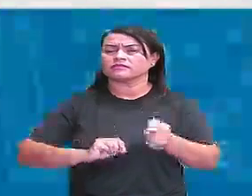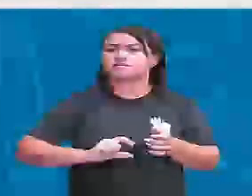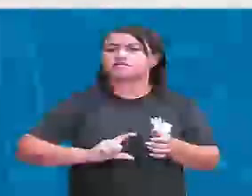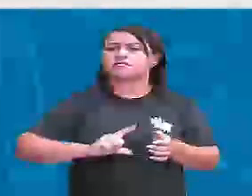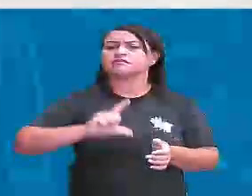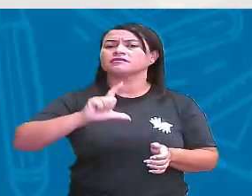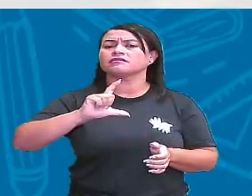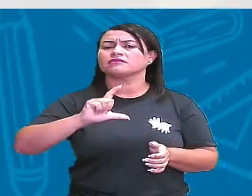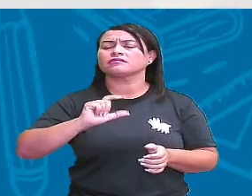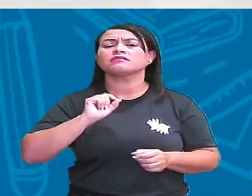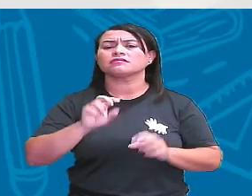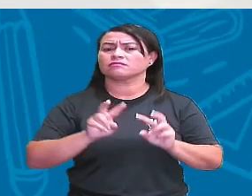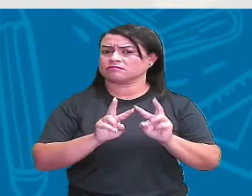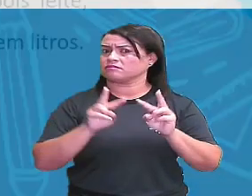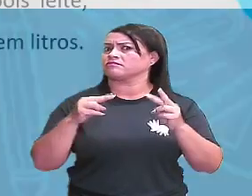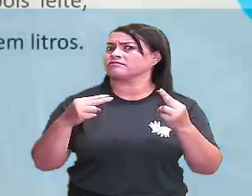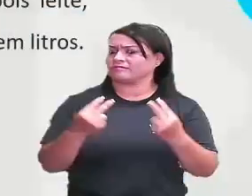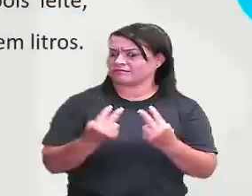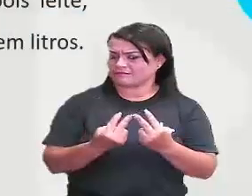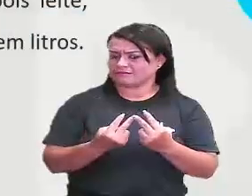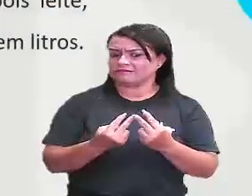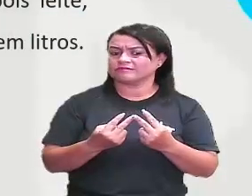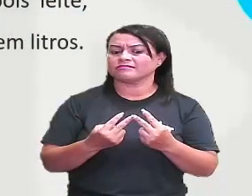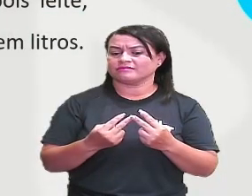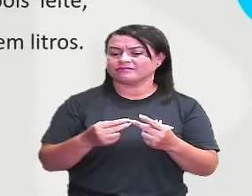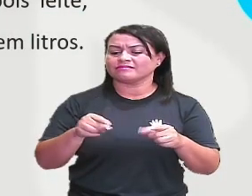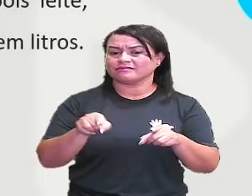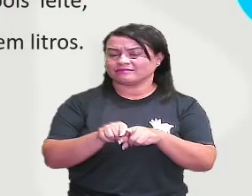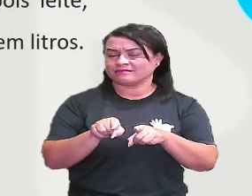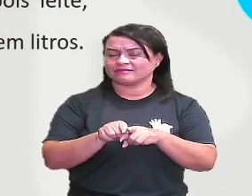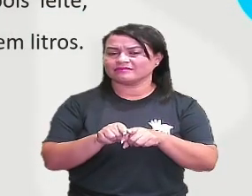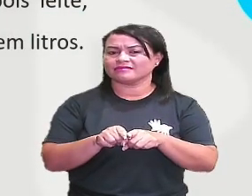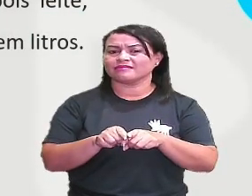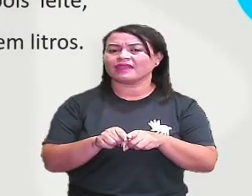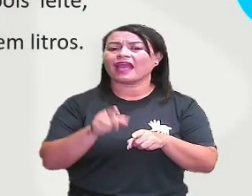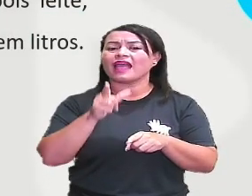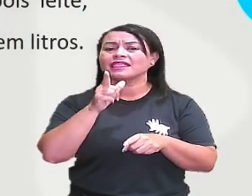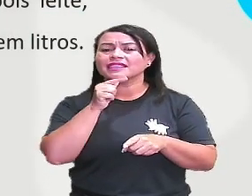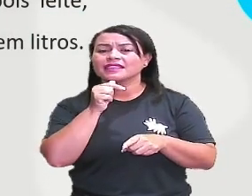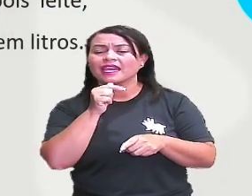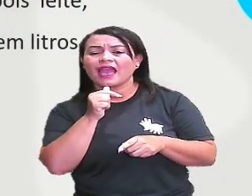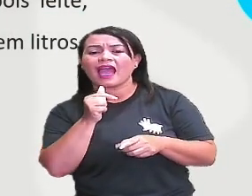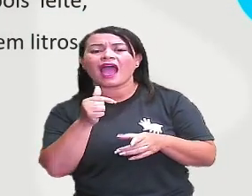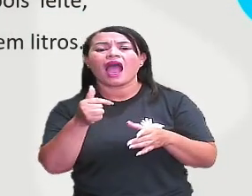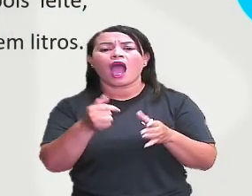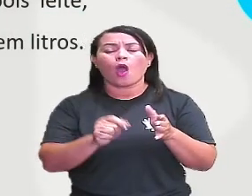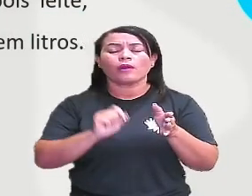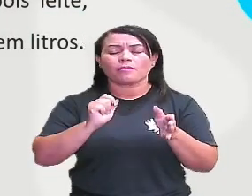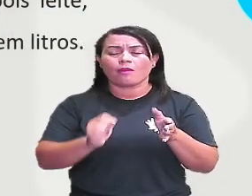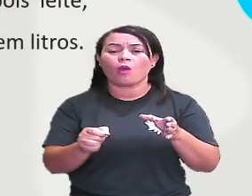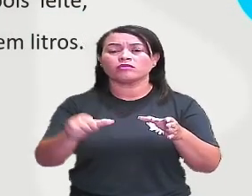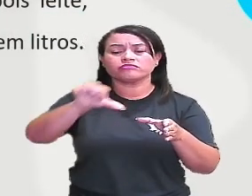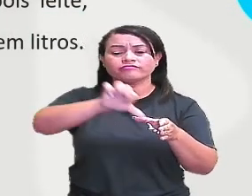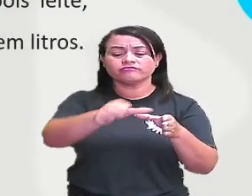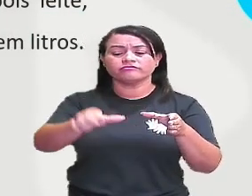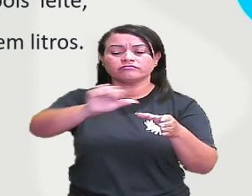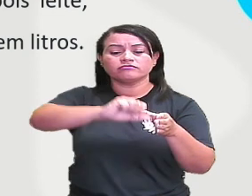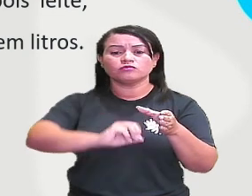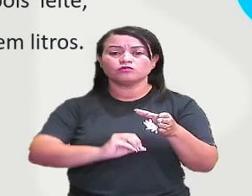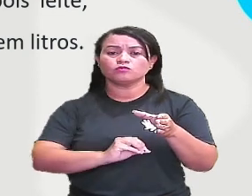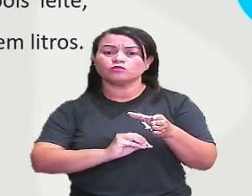à capacidade? Refere-se ao volume de líquido que pode ser acomodado dentro do